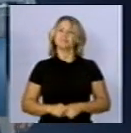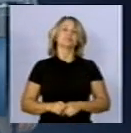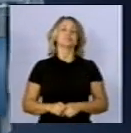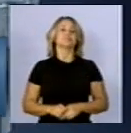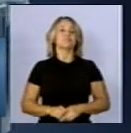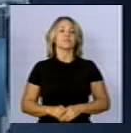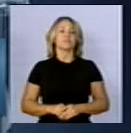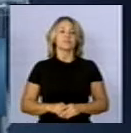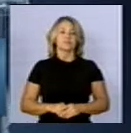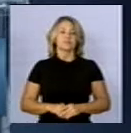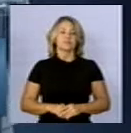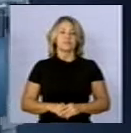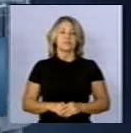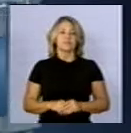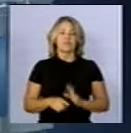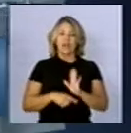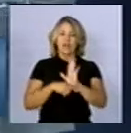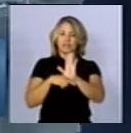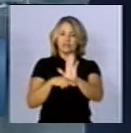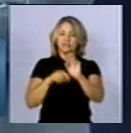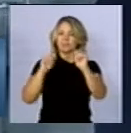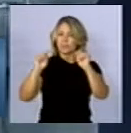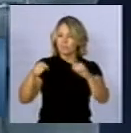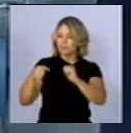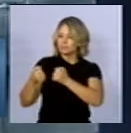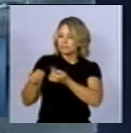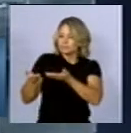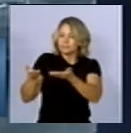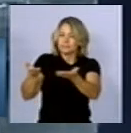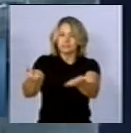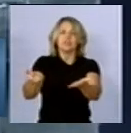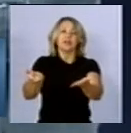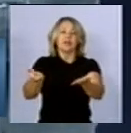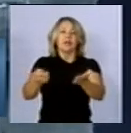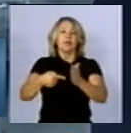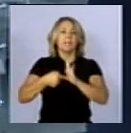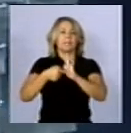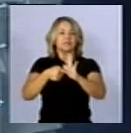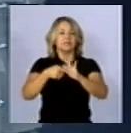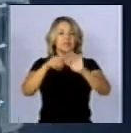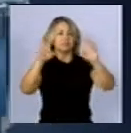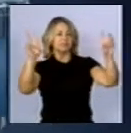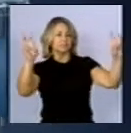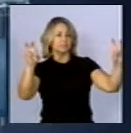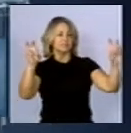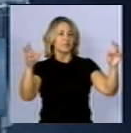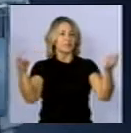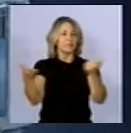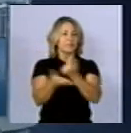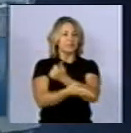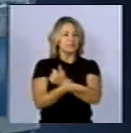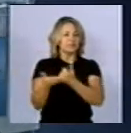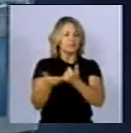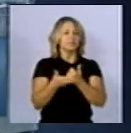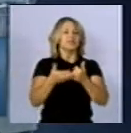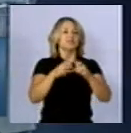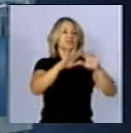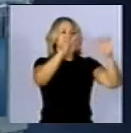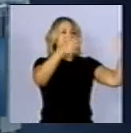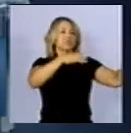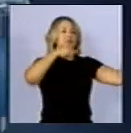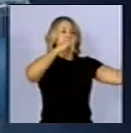todo a contribuição que hoje trazemos vai tratar basicamente da geração de Campos magnéticos as medidas